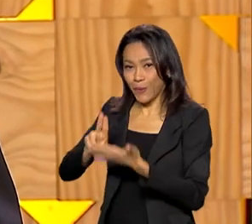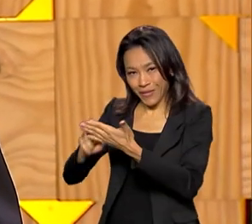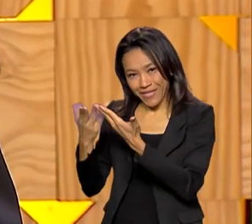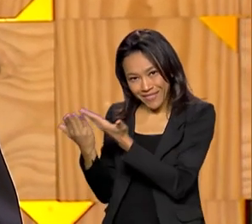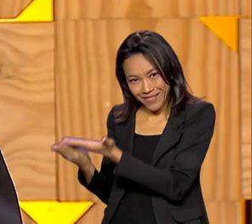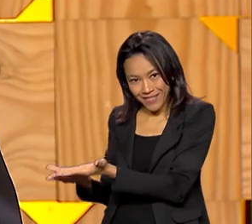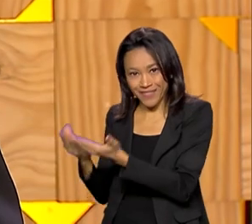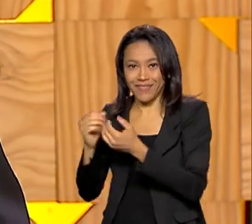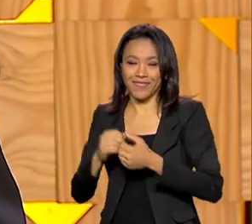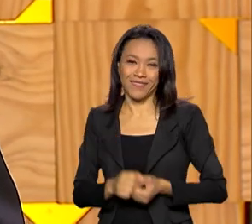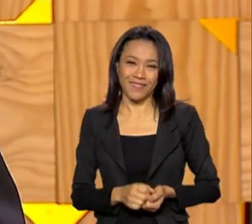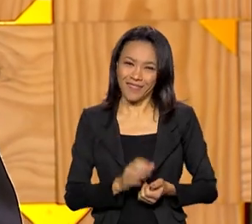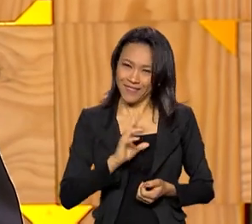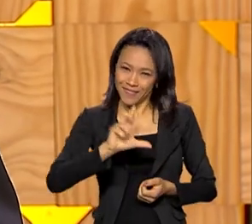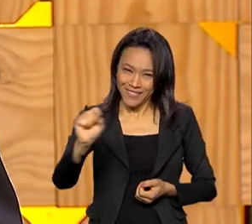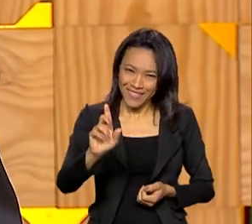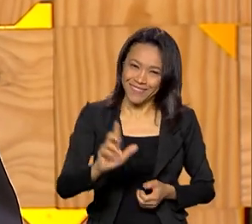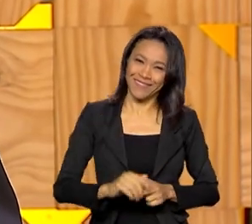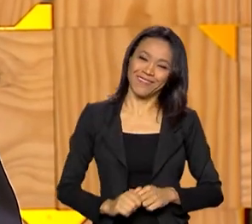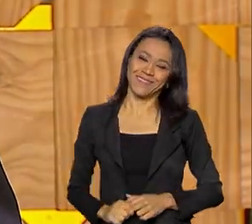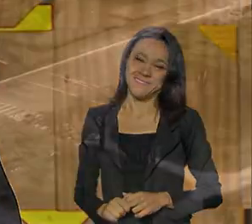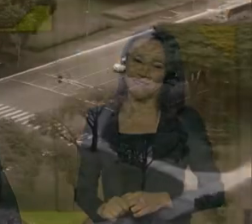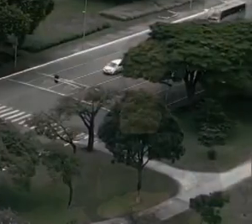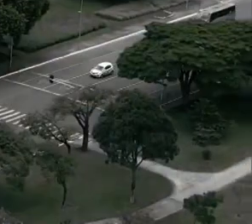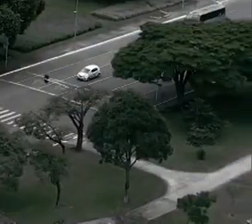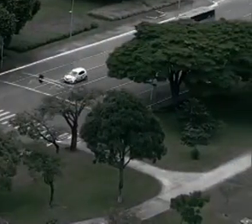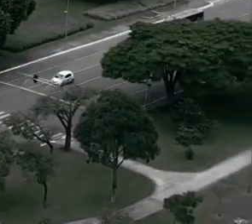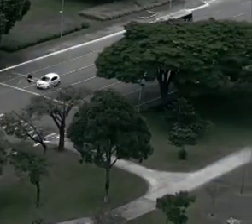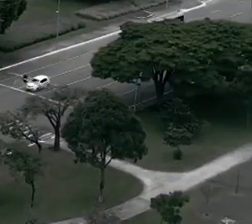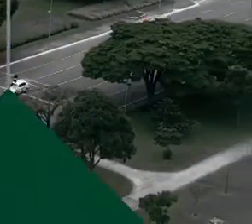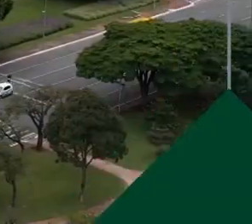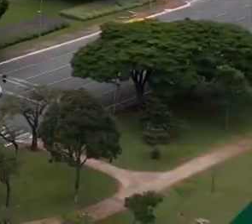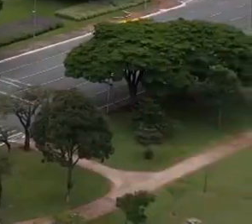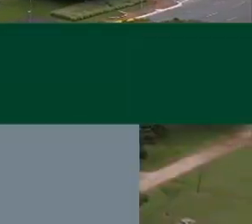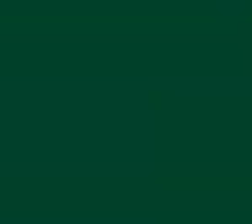Floriano Peixoto. Não saia daí.